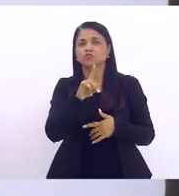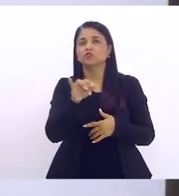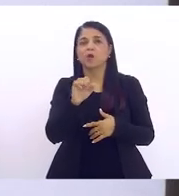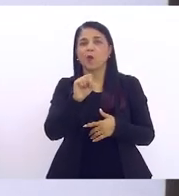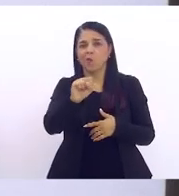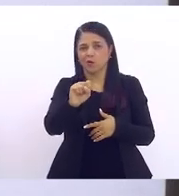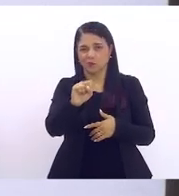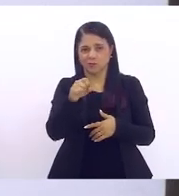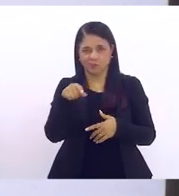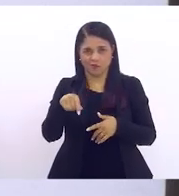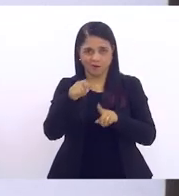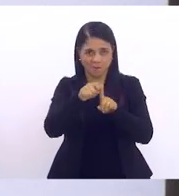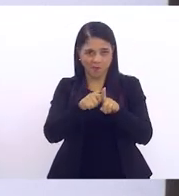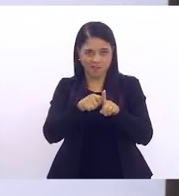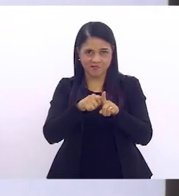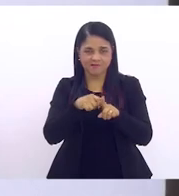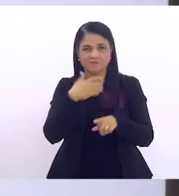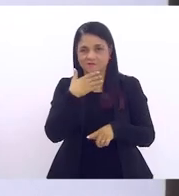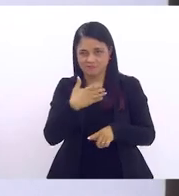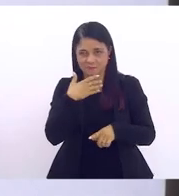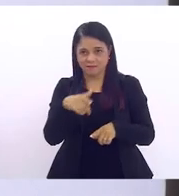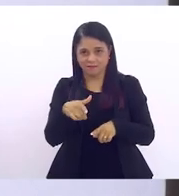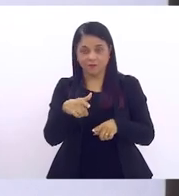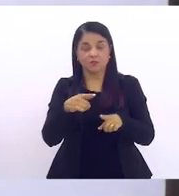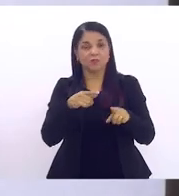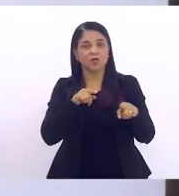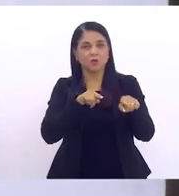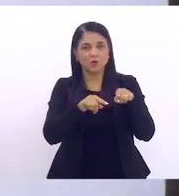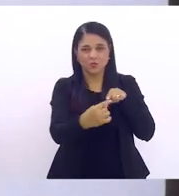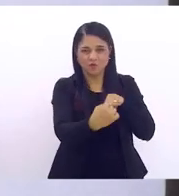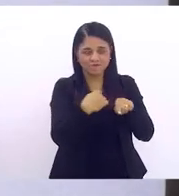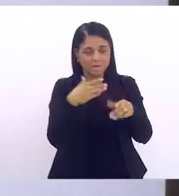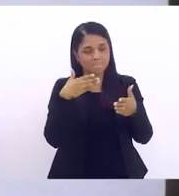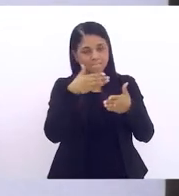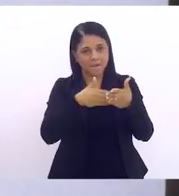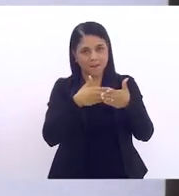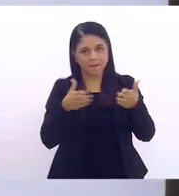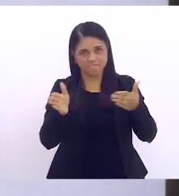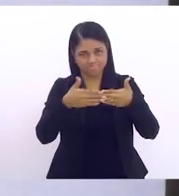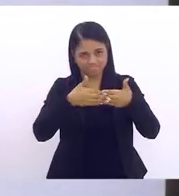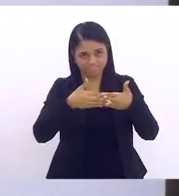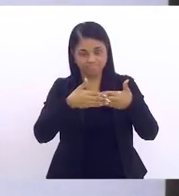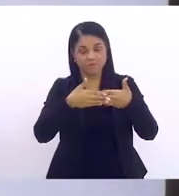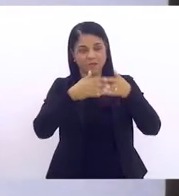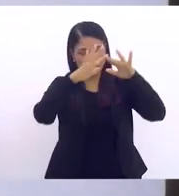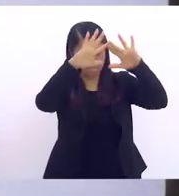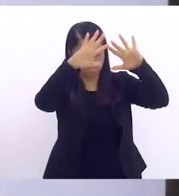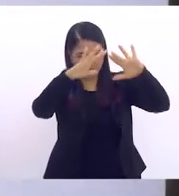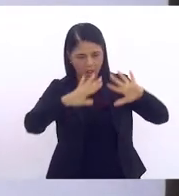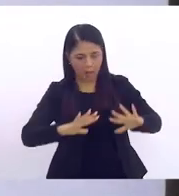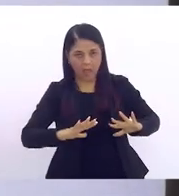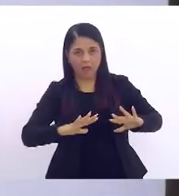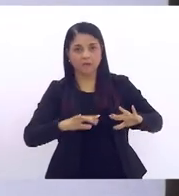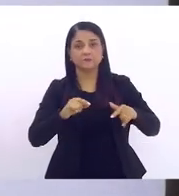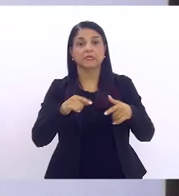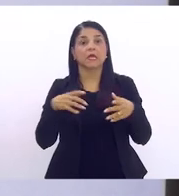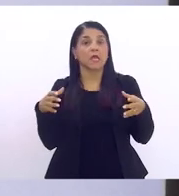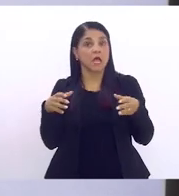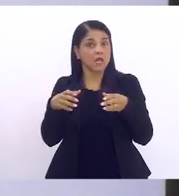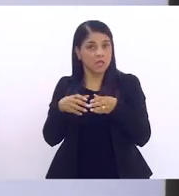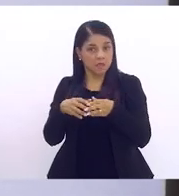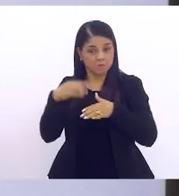8/12 ou seja a rodovia de novo foi interditada por deslizamento de de de um barranco e nossa equipe liberou